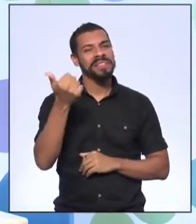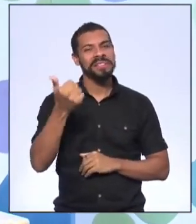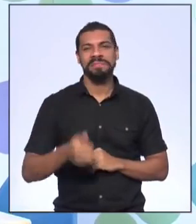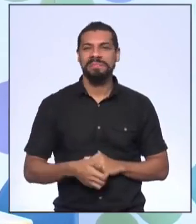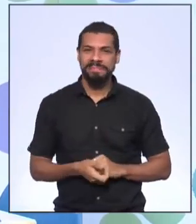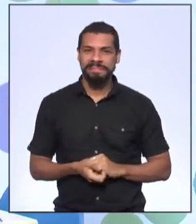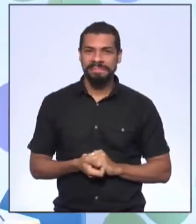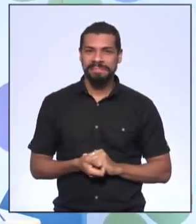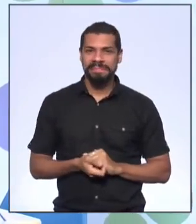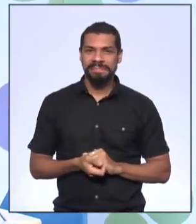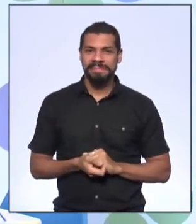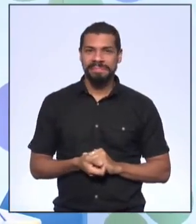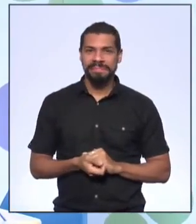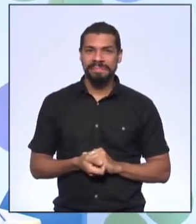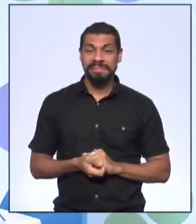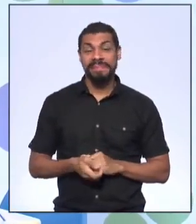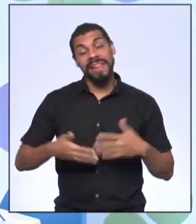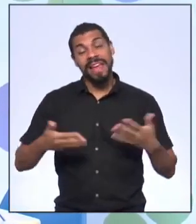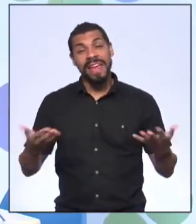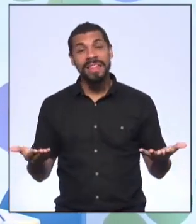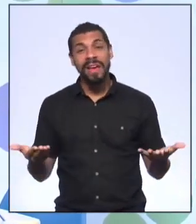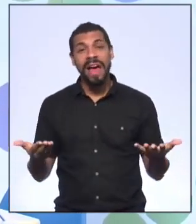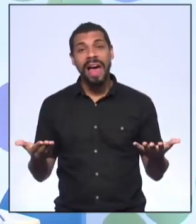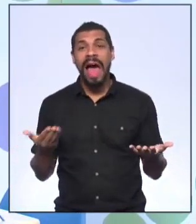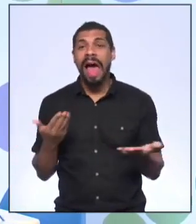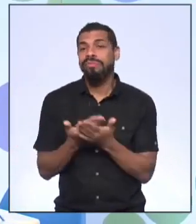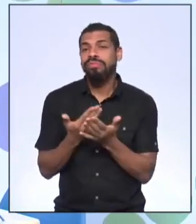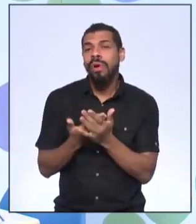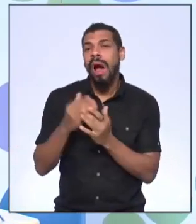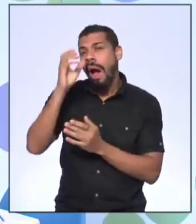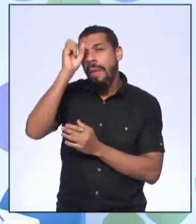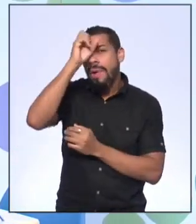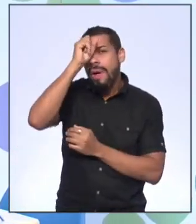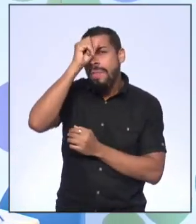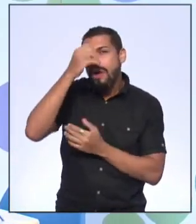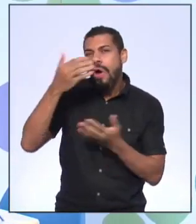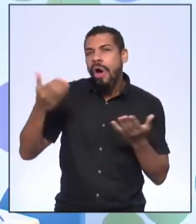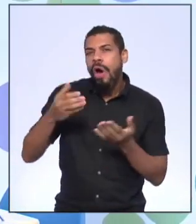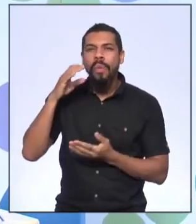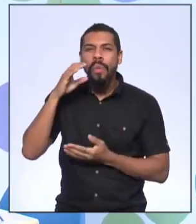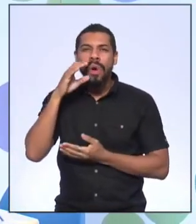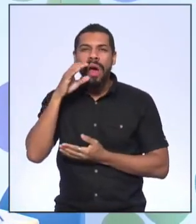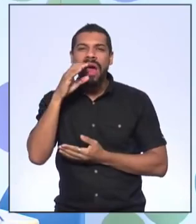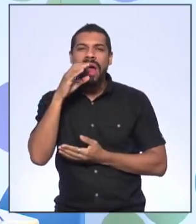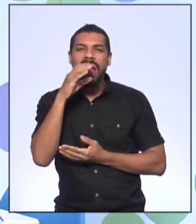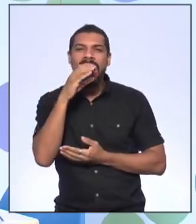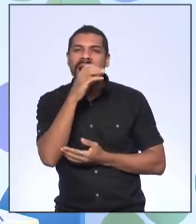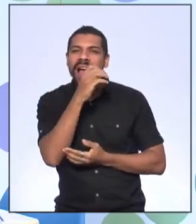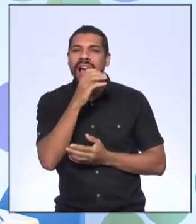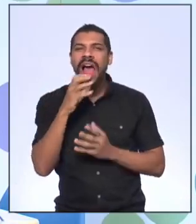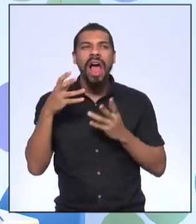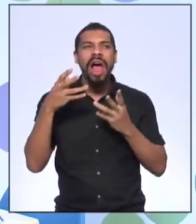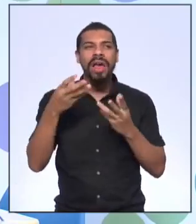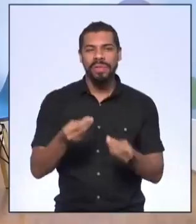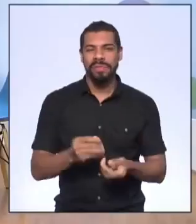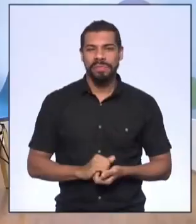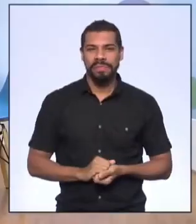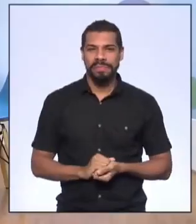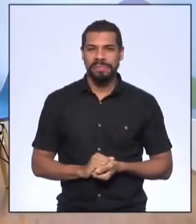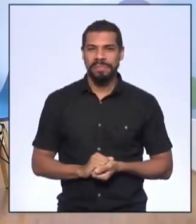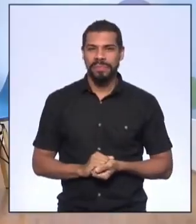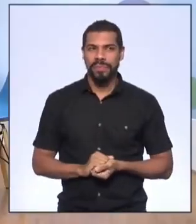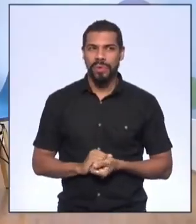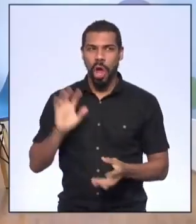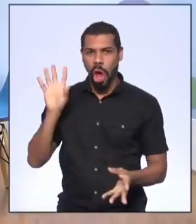Tá? Então, isso aí que a gente aprendeu hoje. Aprendemos calor sensível, né, Carol? Calor sensível.